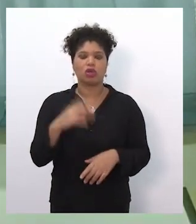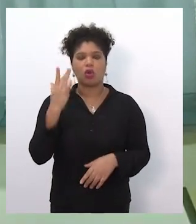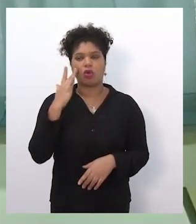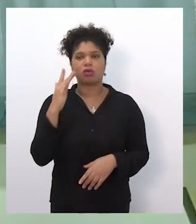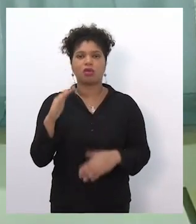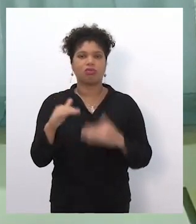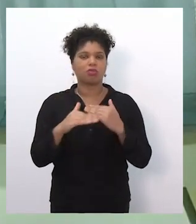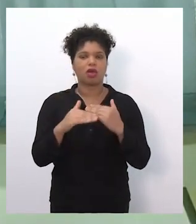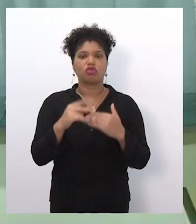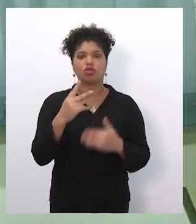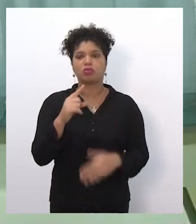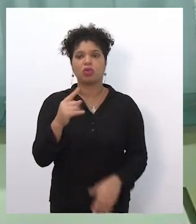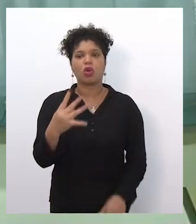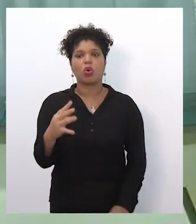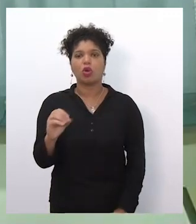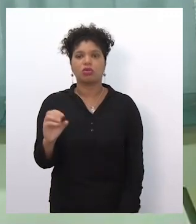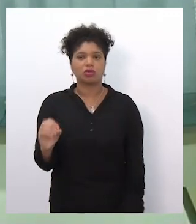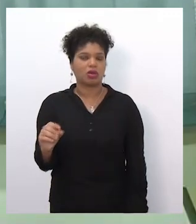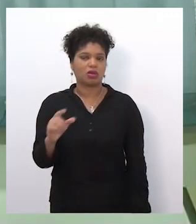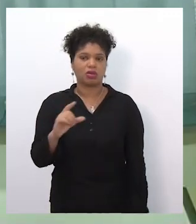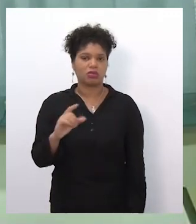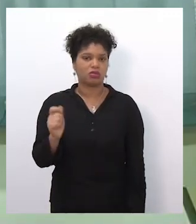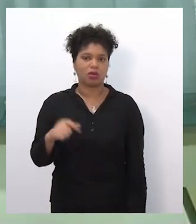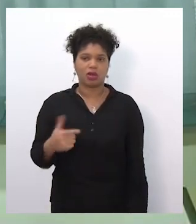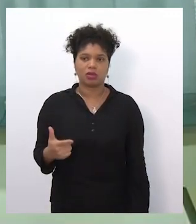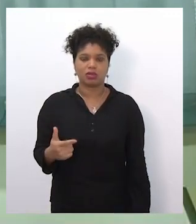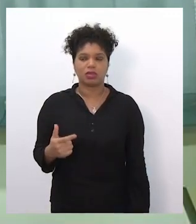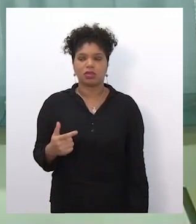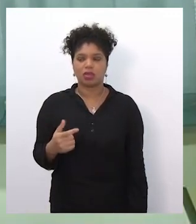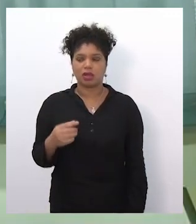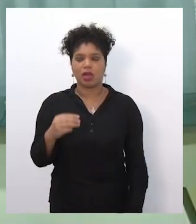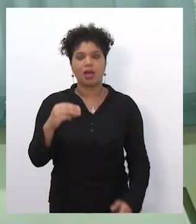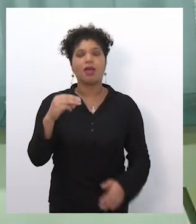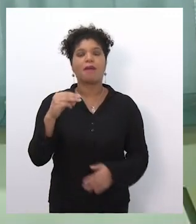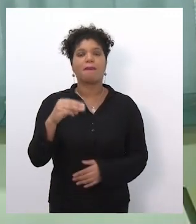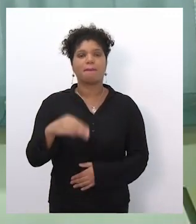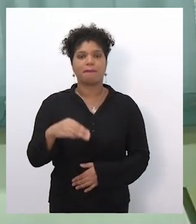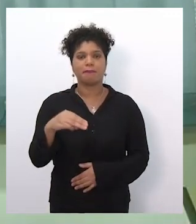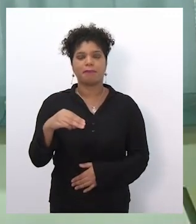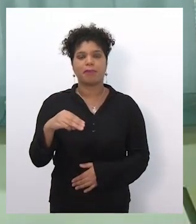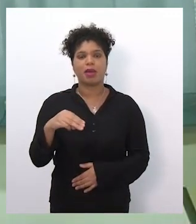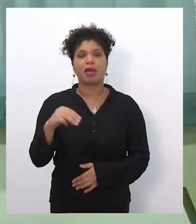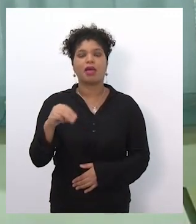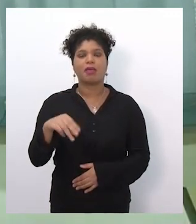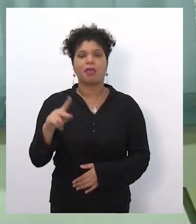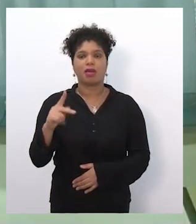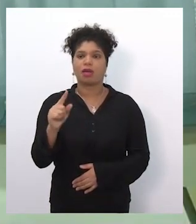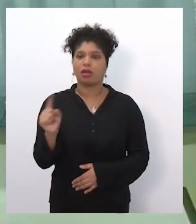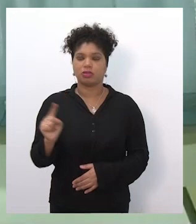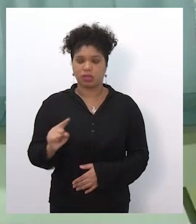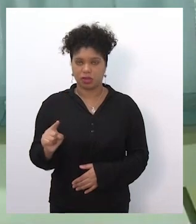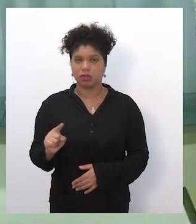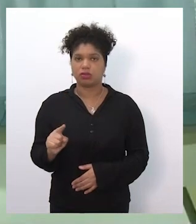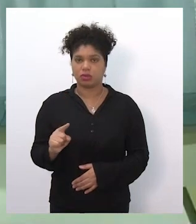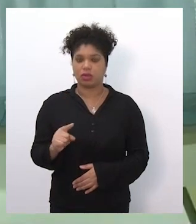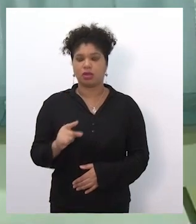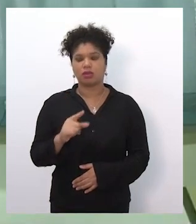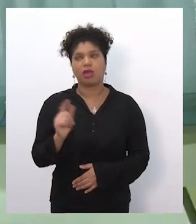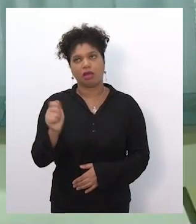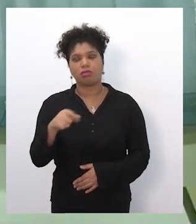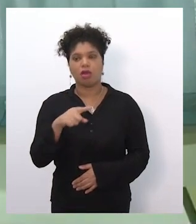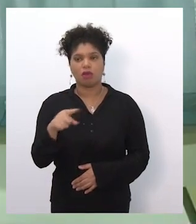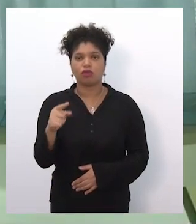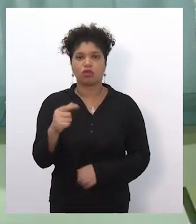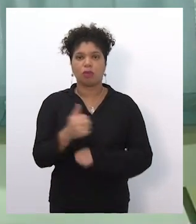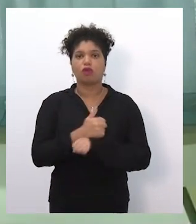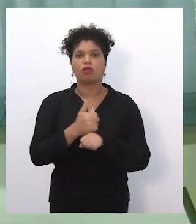uma 2.400, né? Megahertz é uma frequência basicamente já intermediária para você trabalhar. Você tem